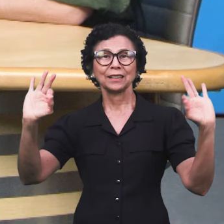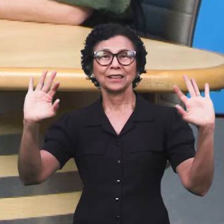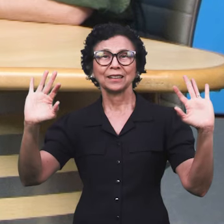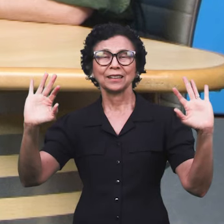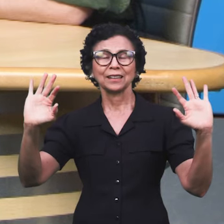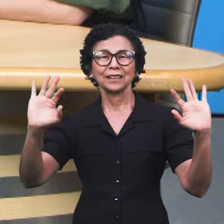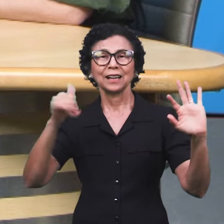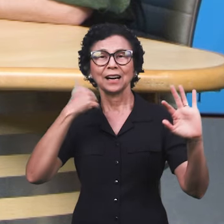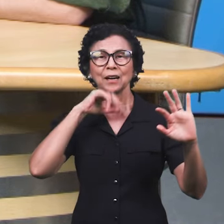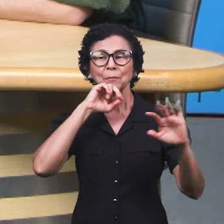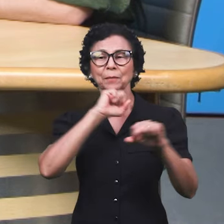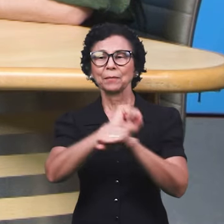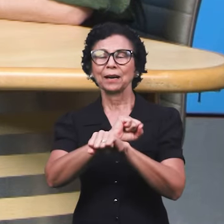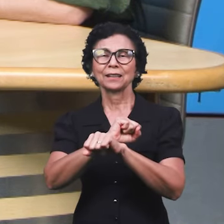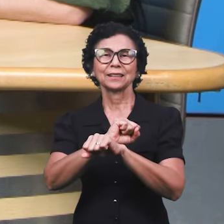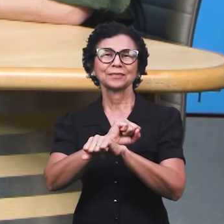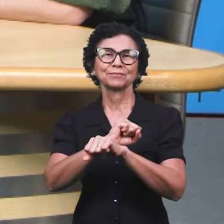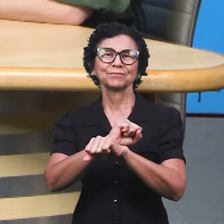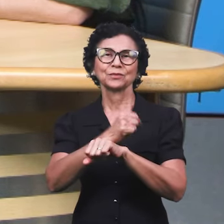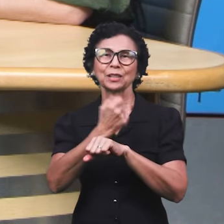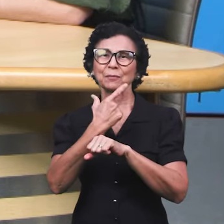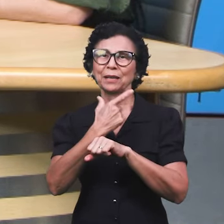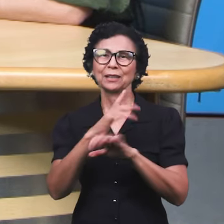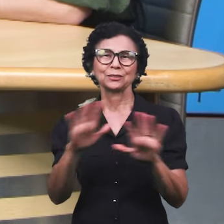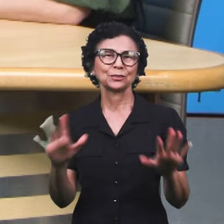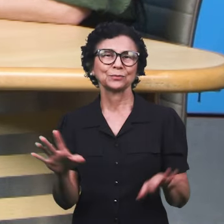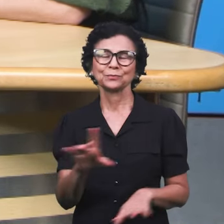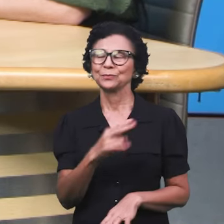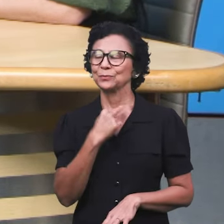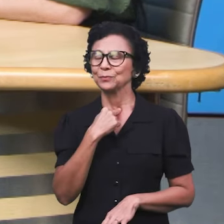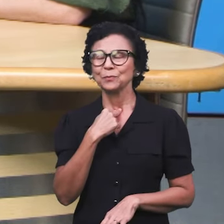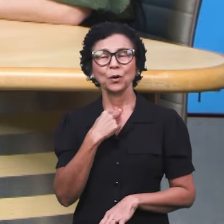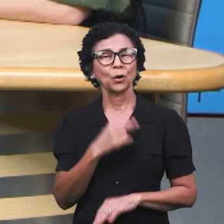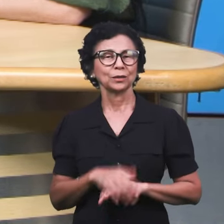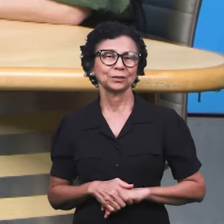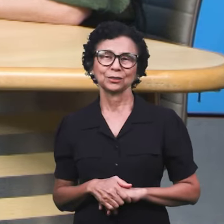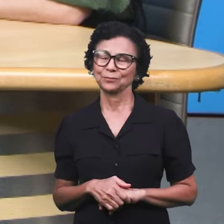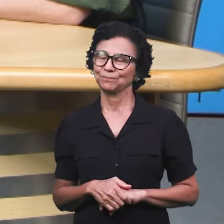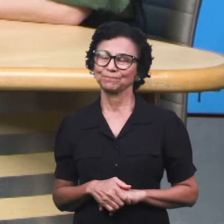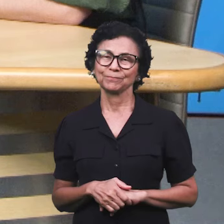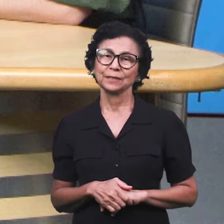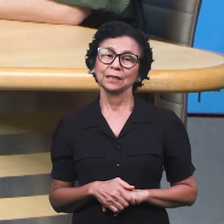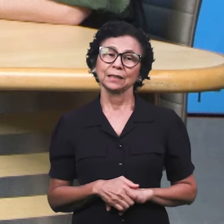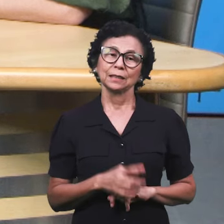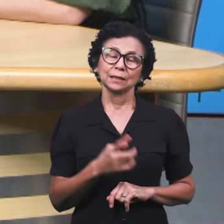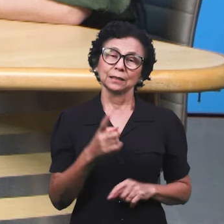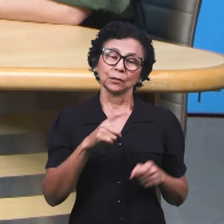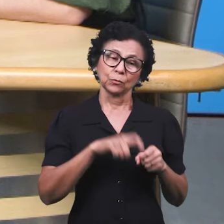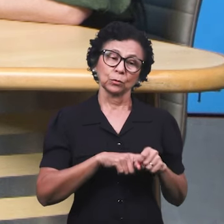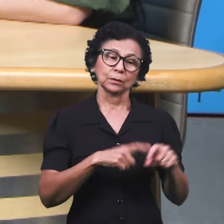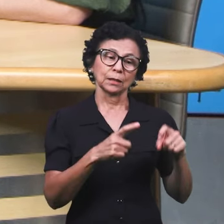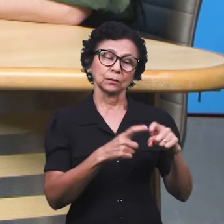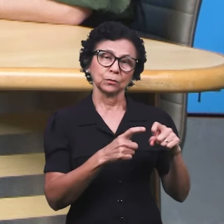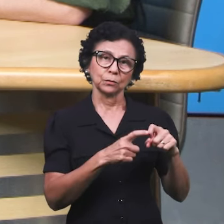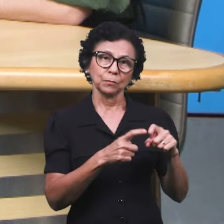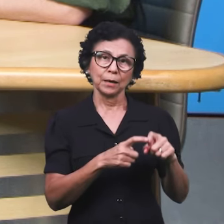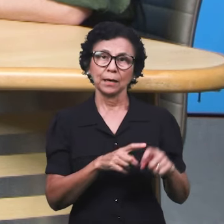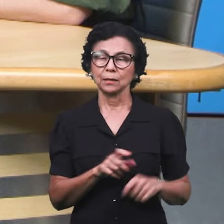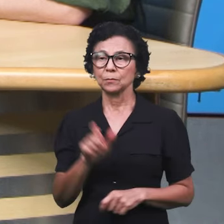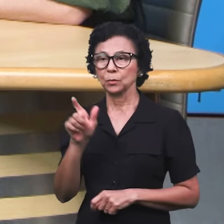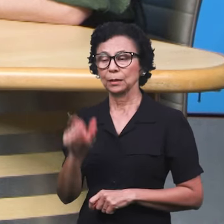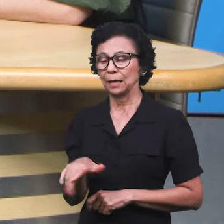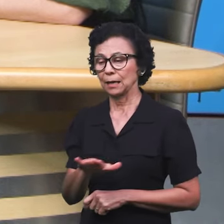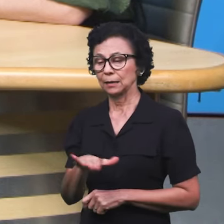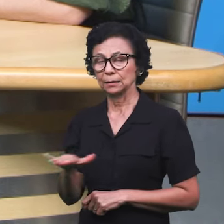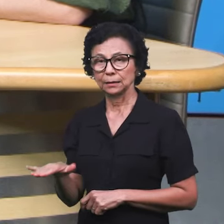o remédio. E não pode fazer isso sem orientação médica. Por quê? Porque a gente precisa de manter a criança bem. Eu falo que